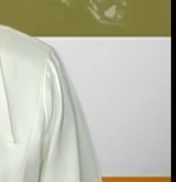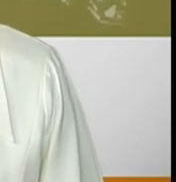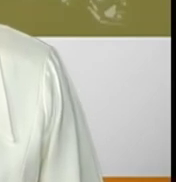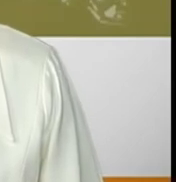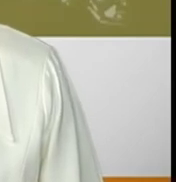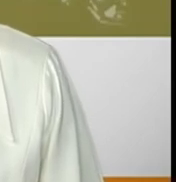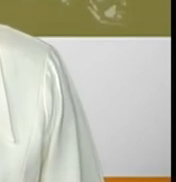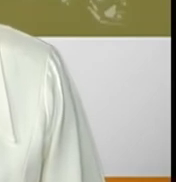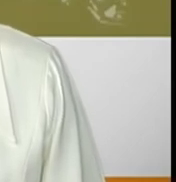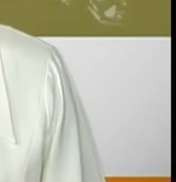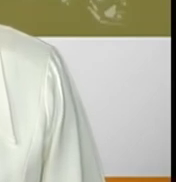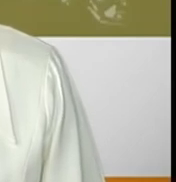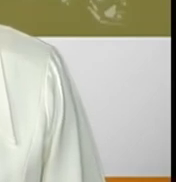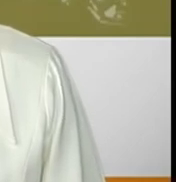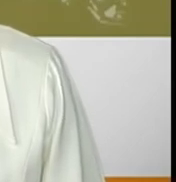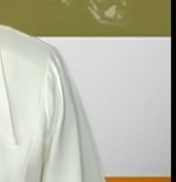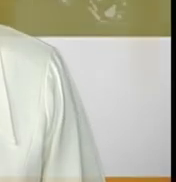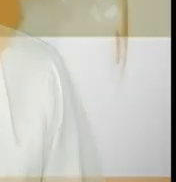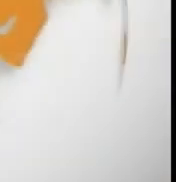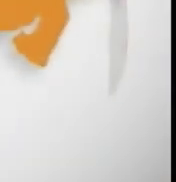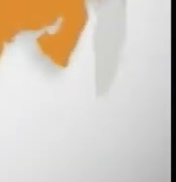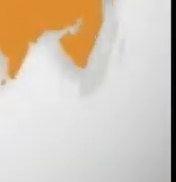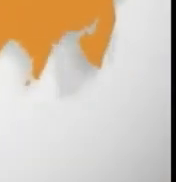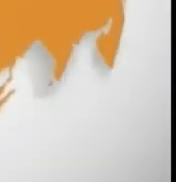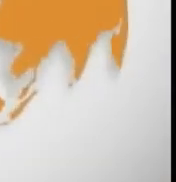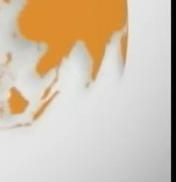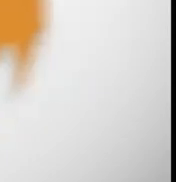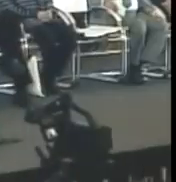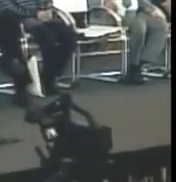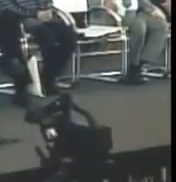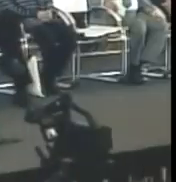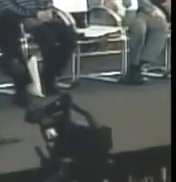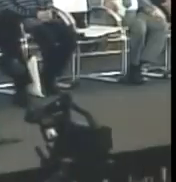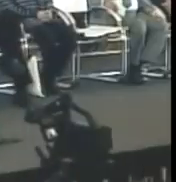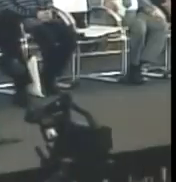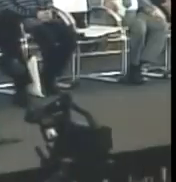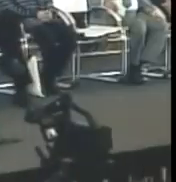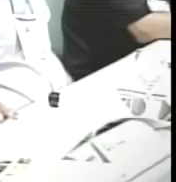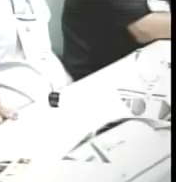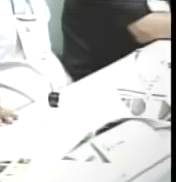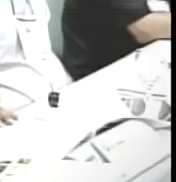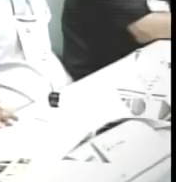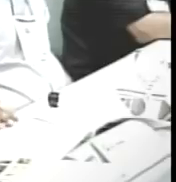Continue com a gente, a NBR e a TV do Governo Federal. A participação democrática da sociedade.